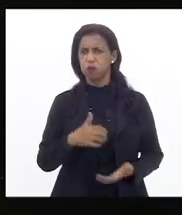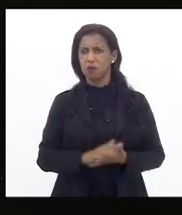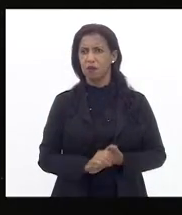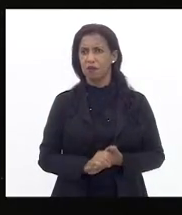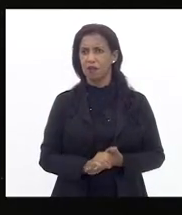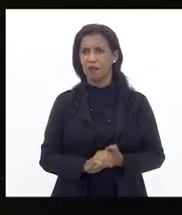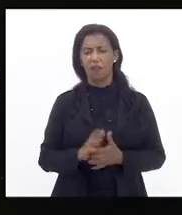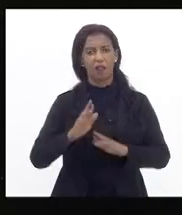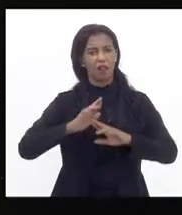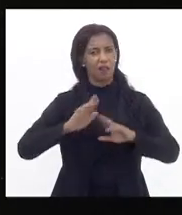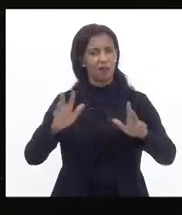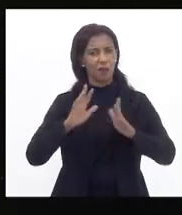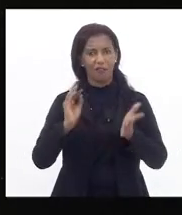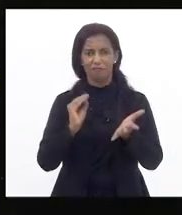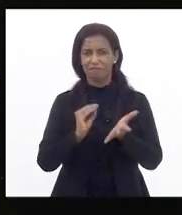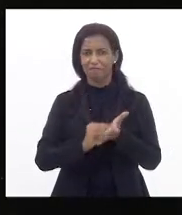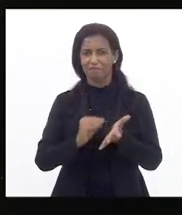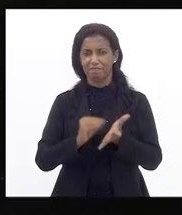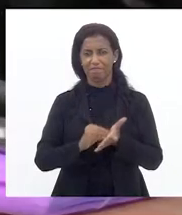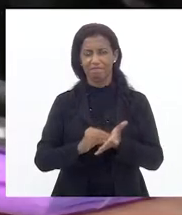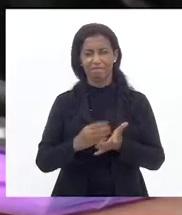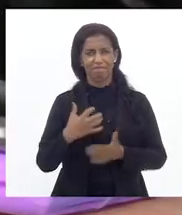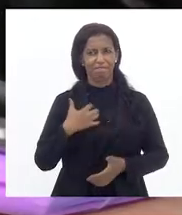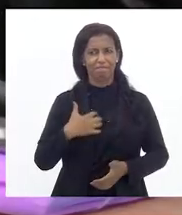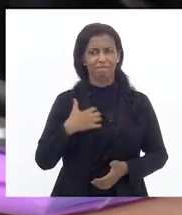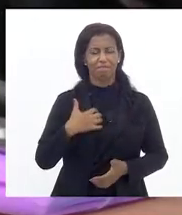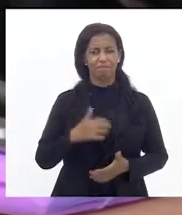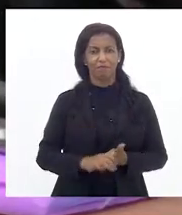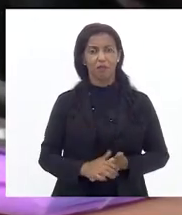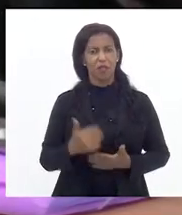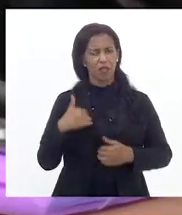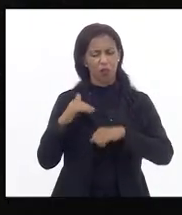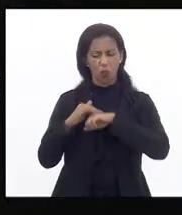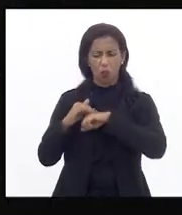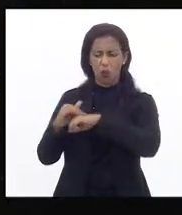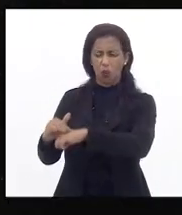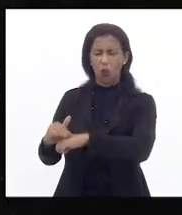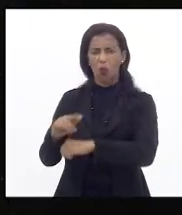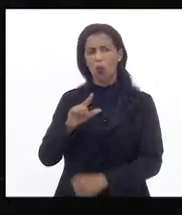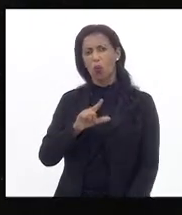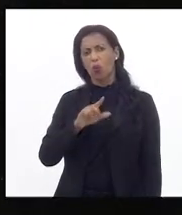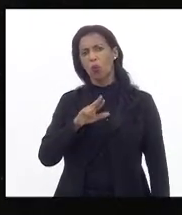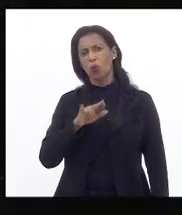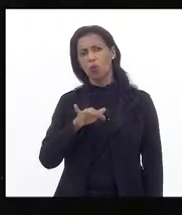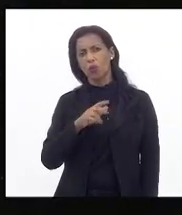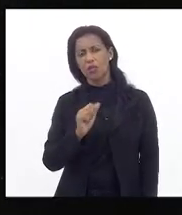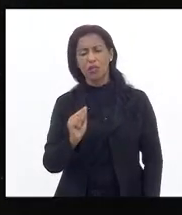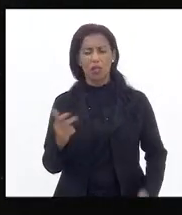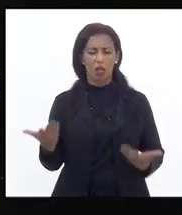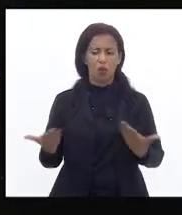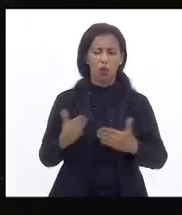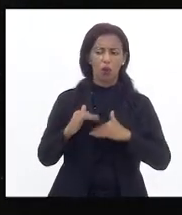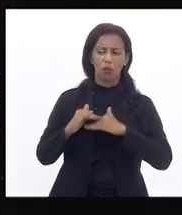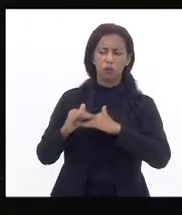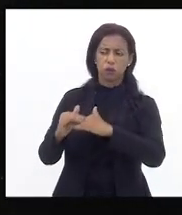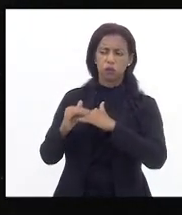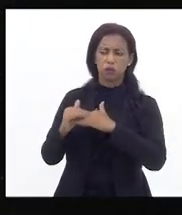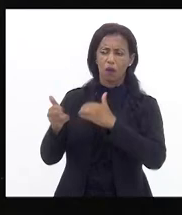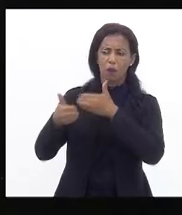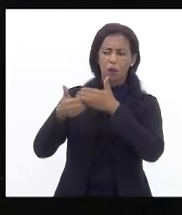e não são descontentamento e eu conversava com a deputada Lucinha ali agora né